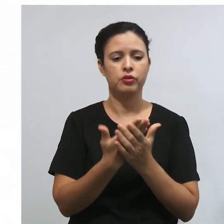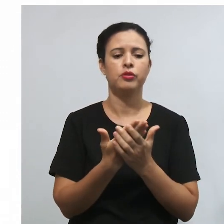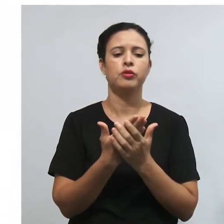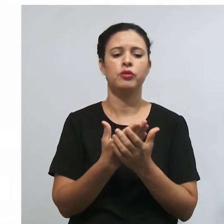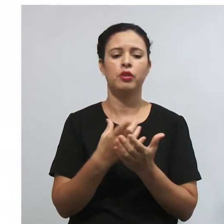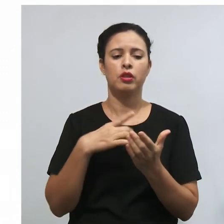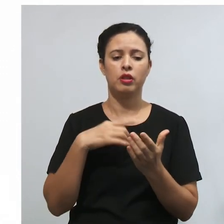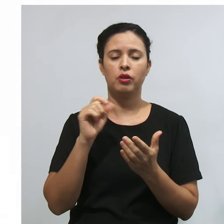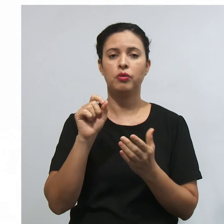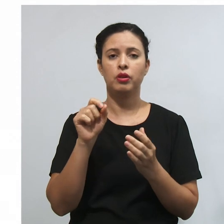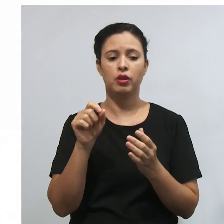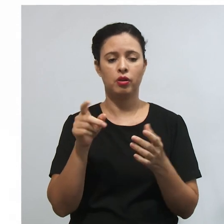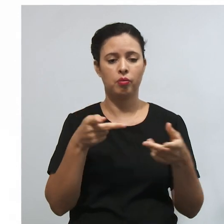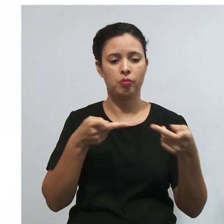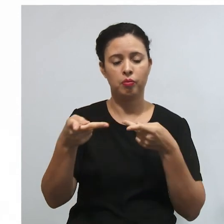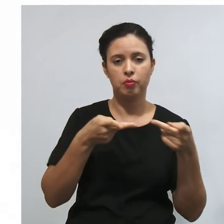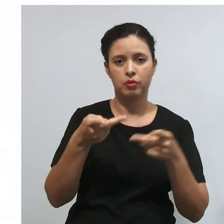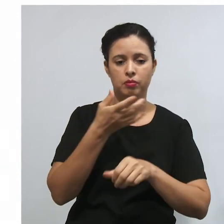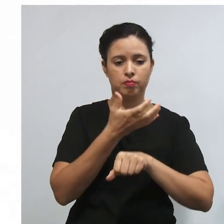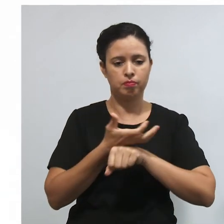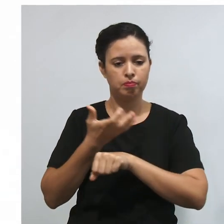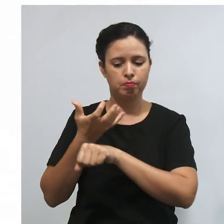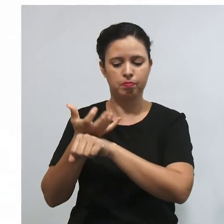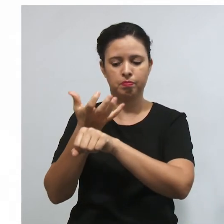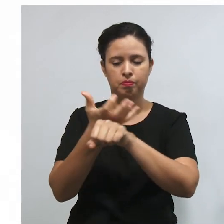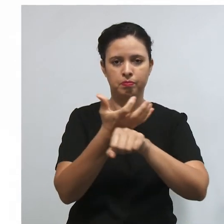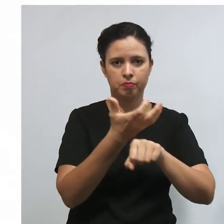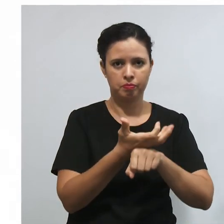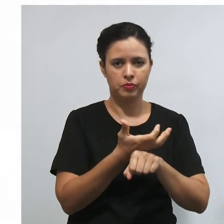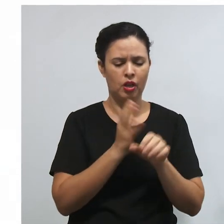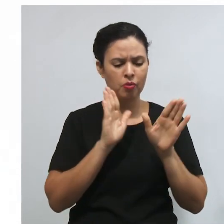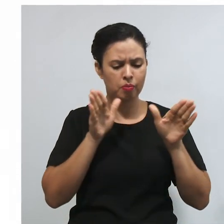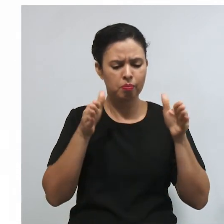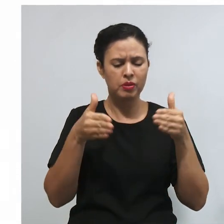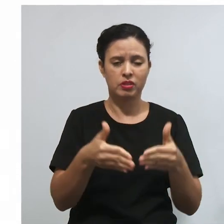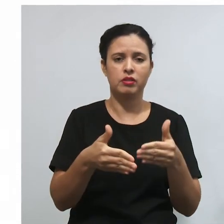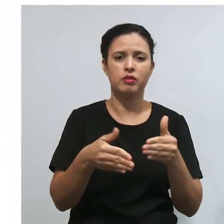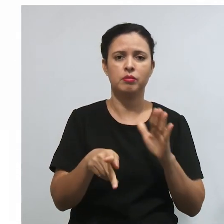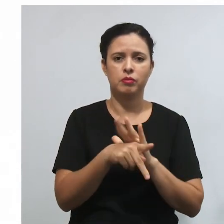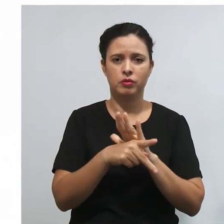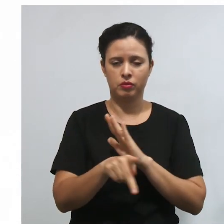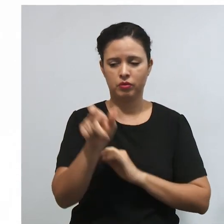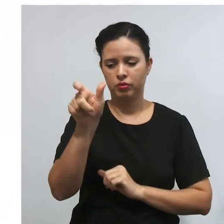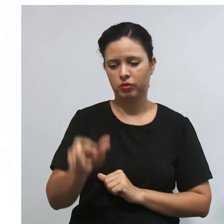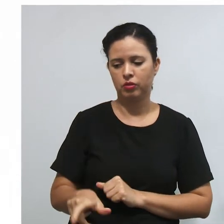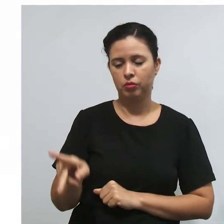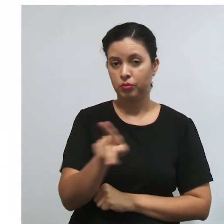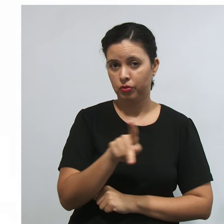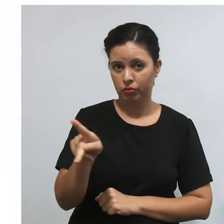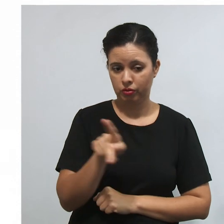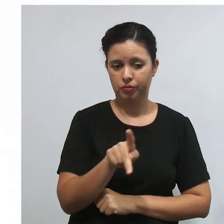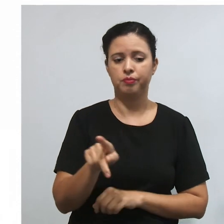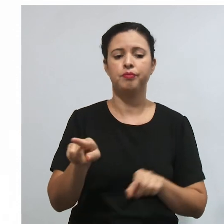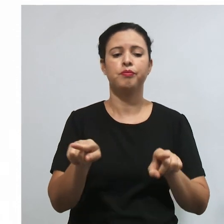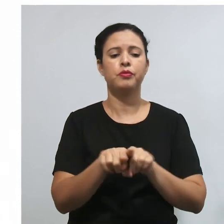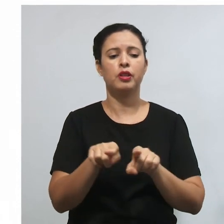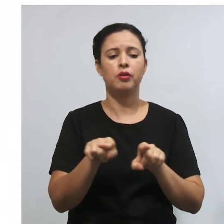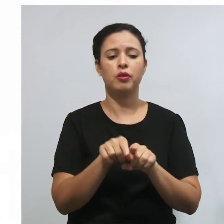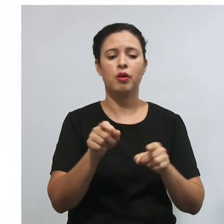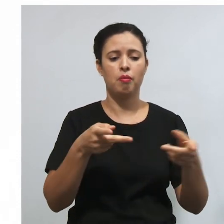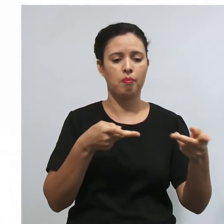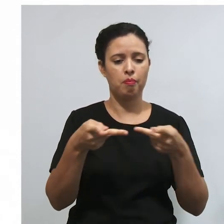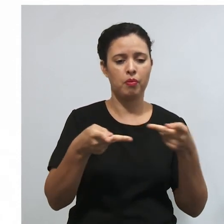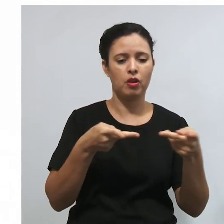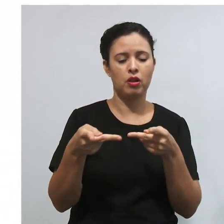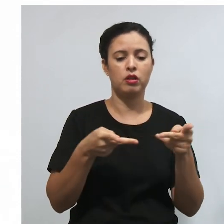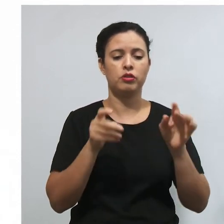gente tem o plano de disciplina mais específico do professor ou daquela área, a gente tem um plano de